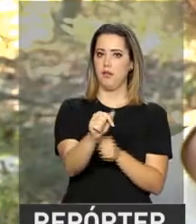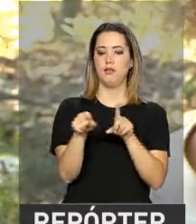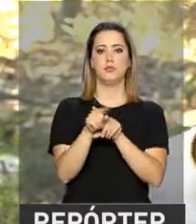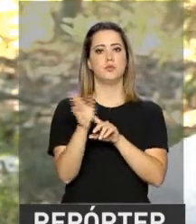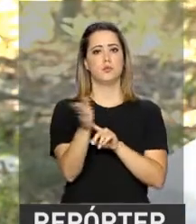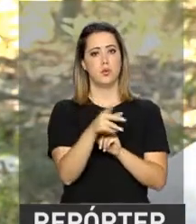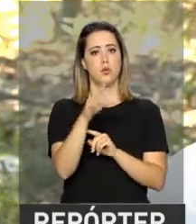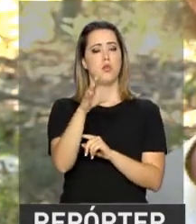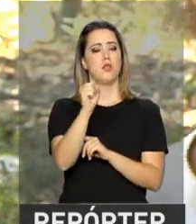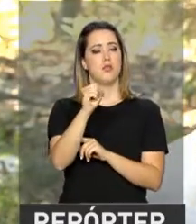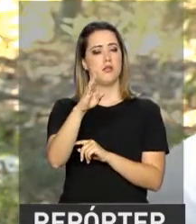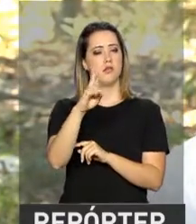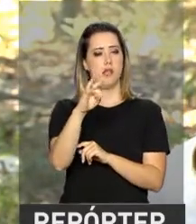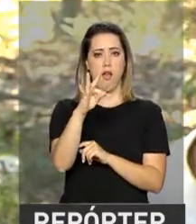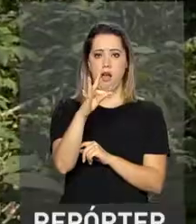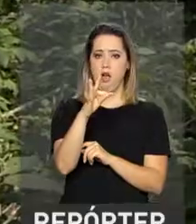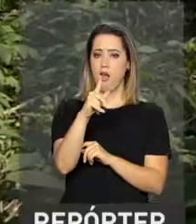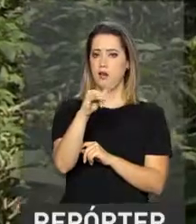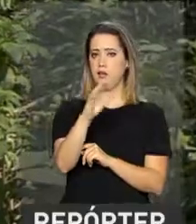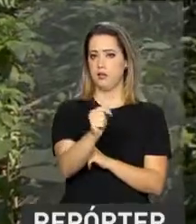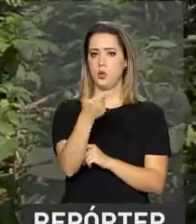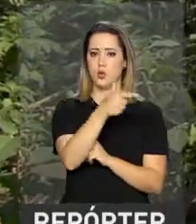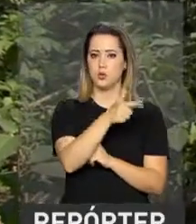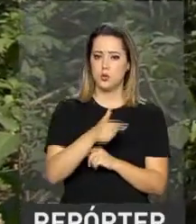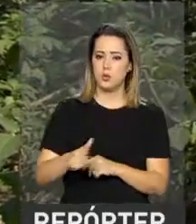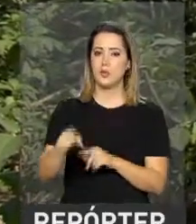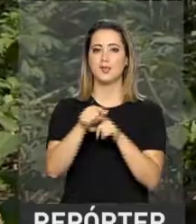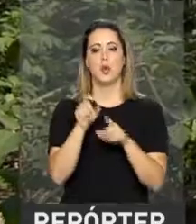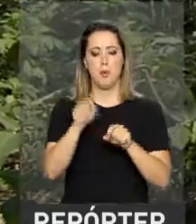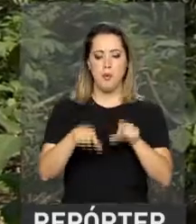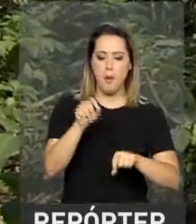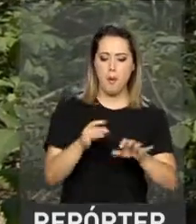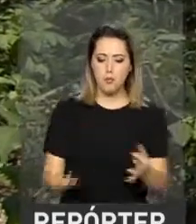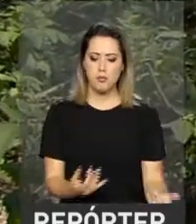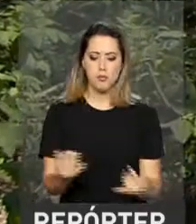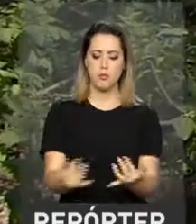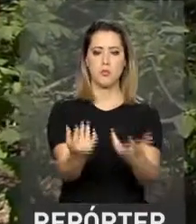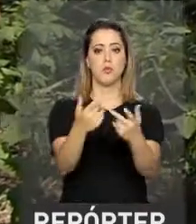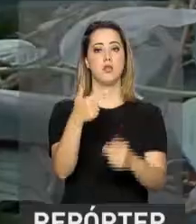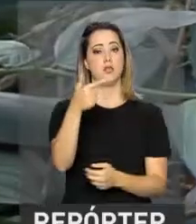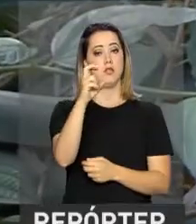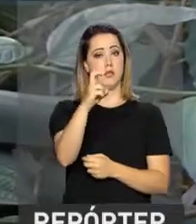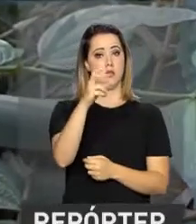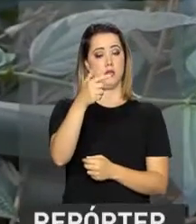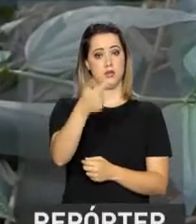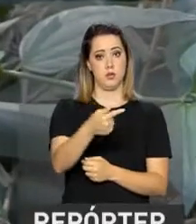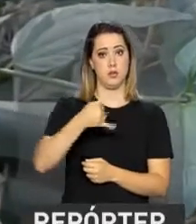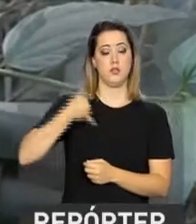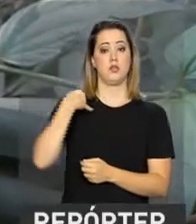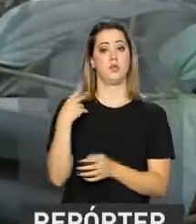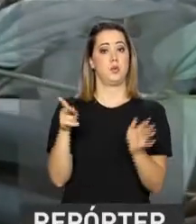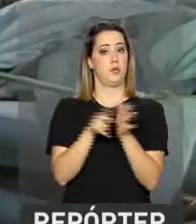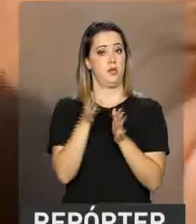cerrada e outras muitas outras à disposição para cuidar de tanta planta aos 57 anos tem do consumo dos